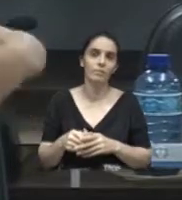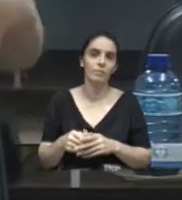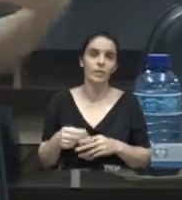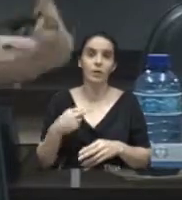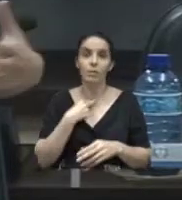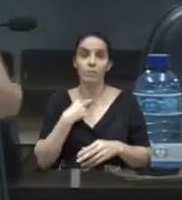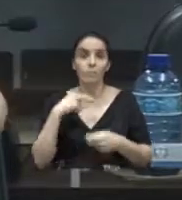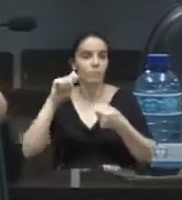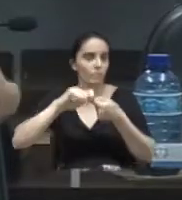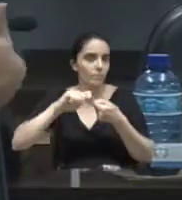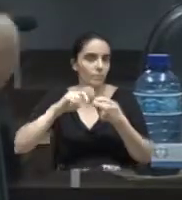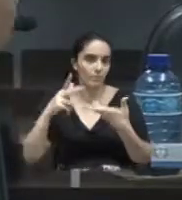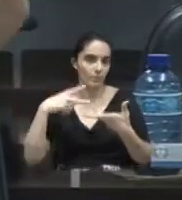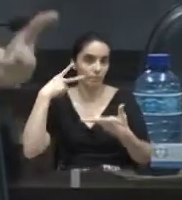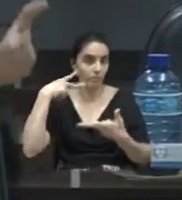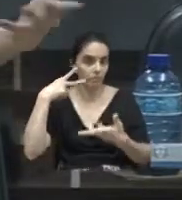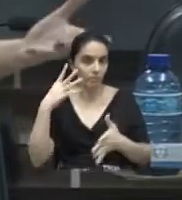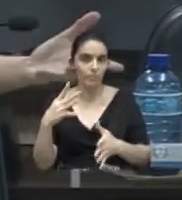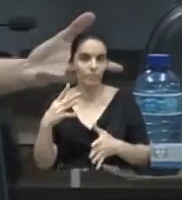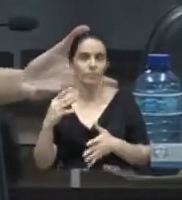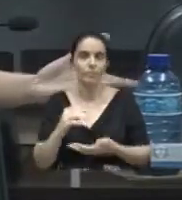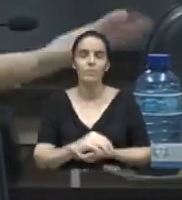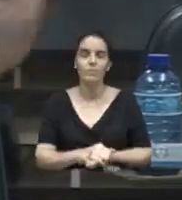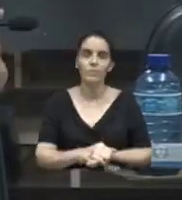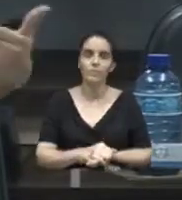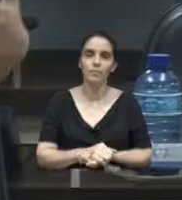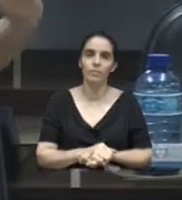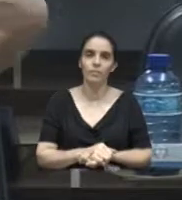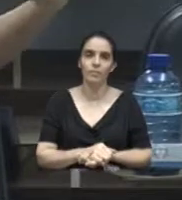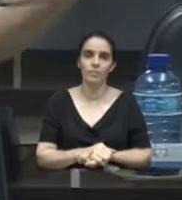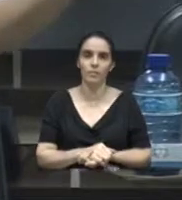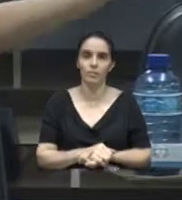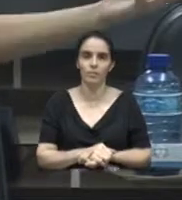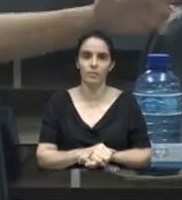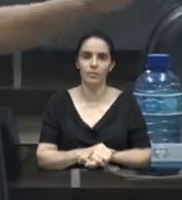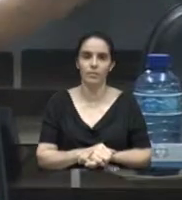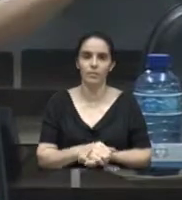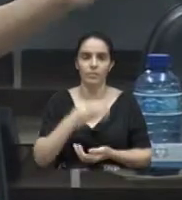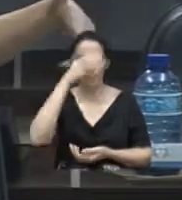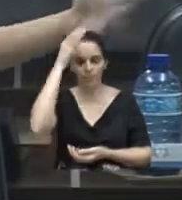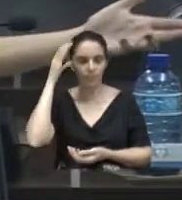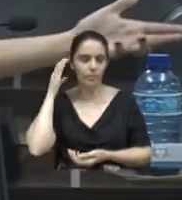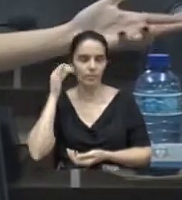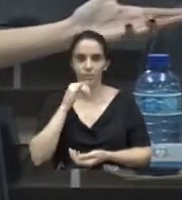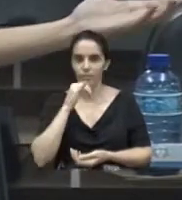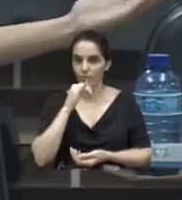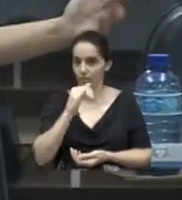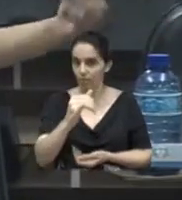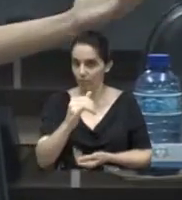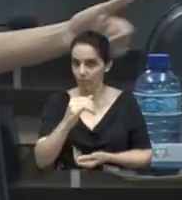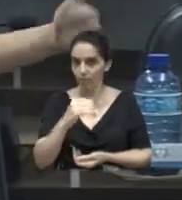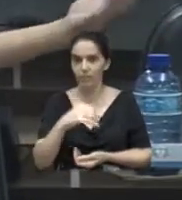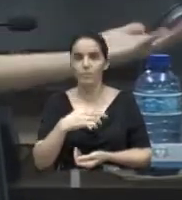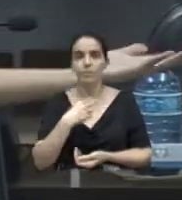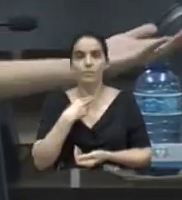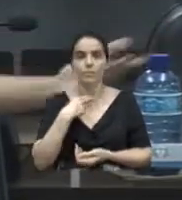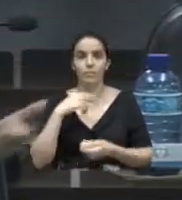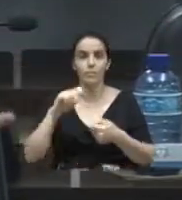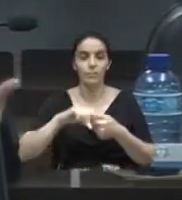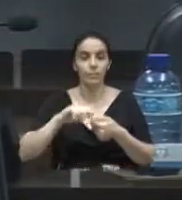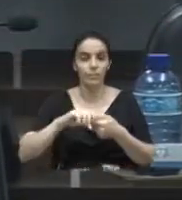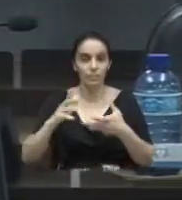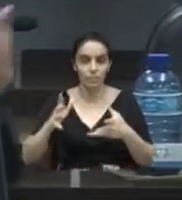e fazer nada, colocar a mão na massa. Né? Quando eu falo que nós não podemos fazer nada, entendam-se entre aspas, nós não podemos